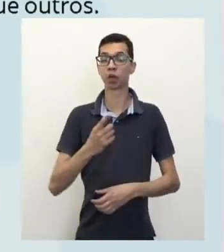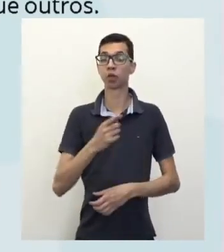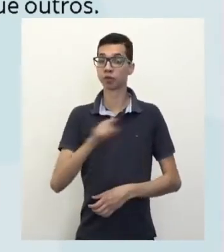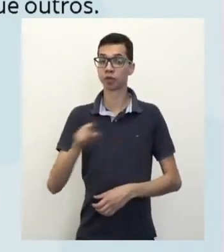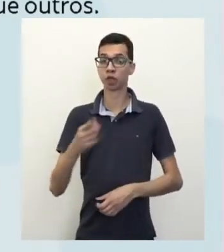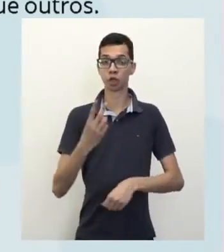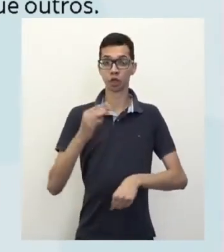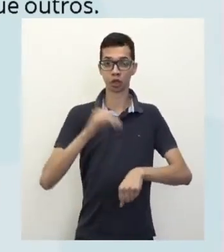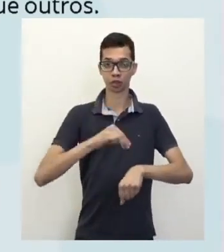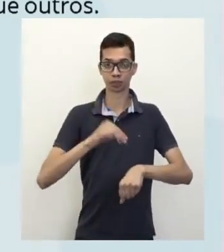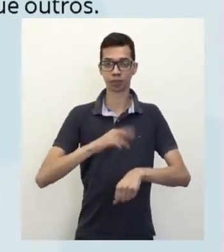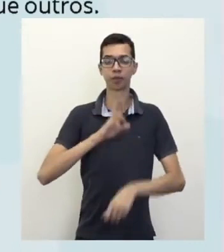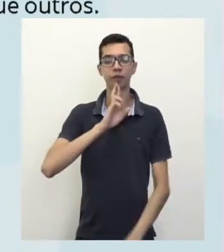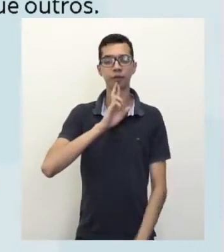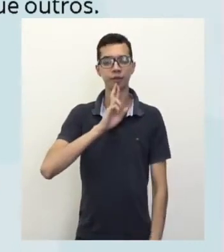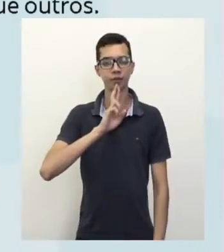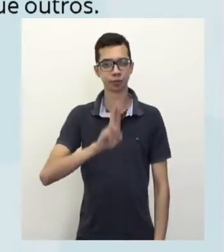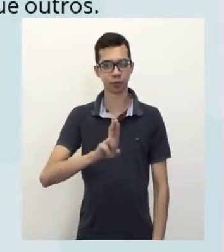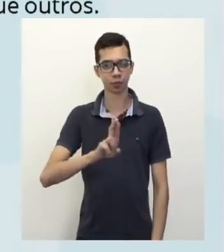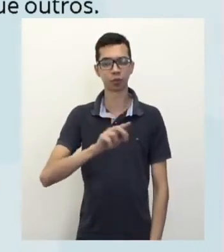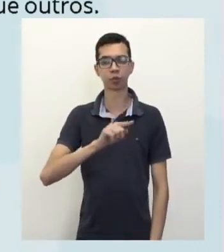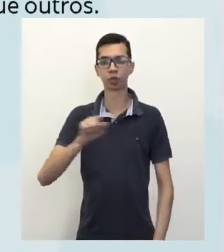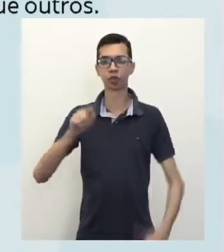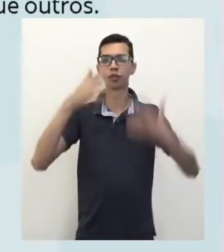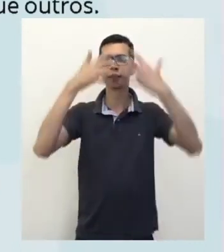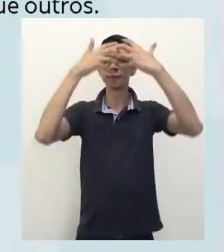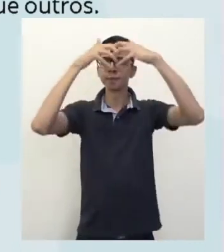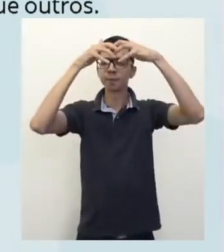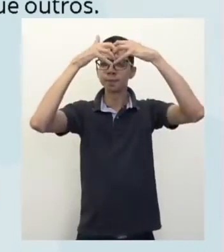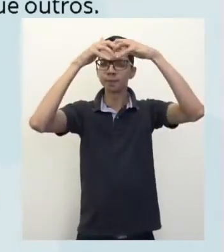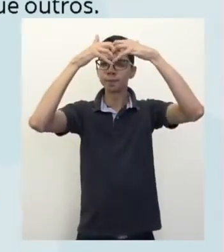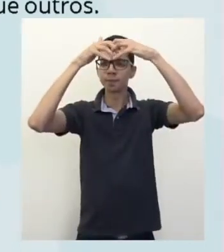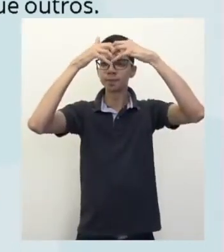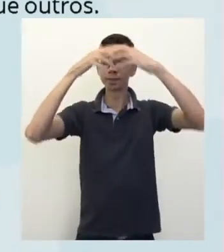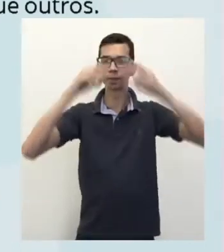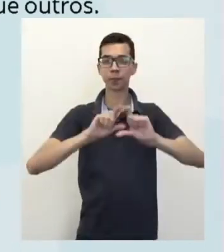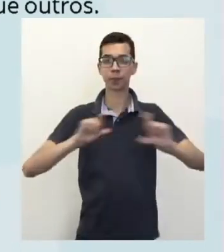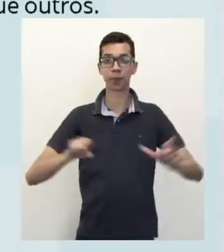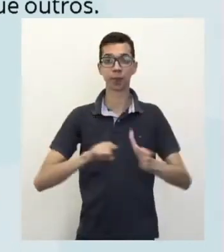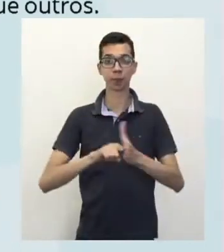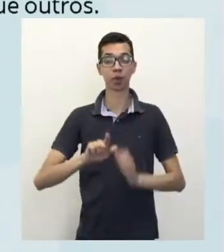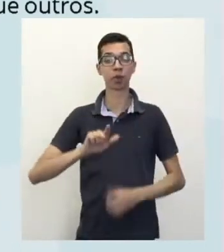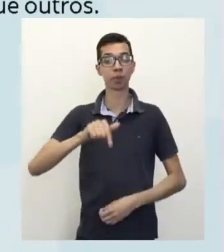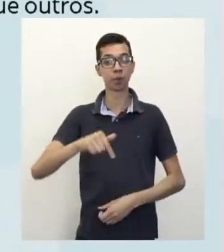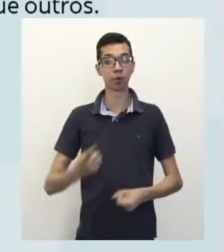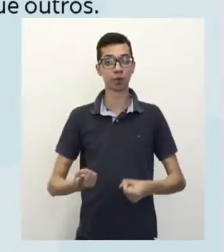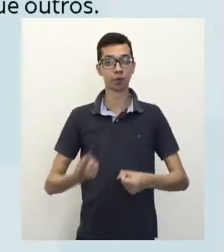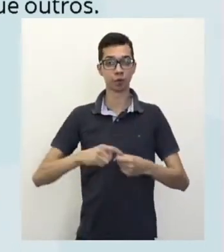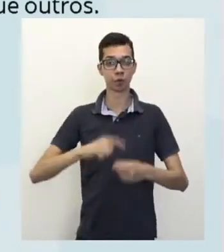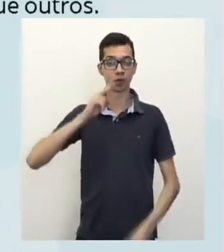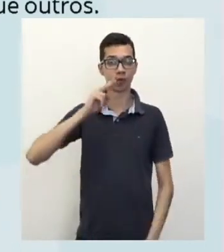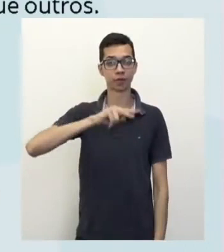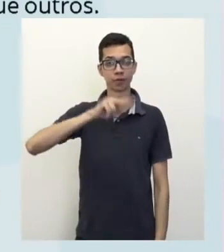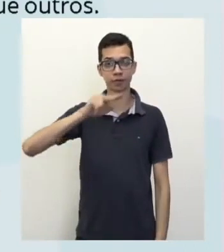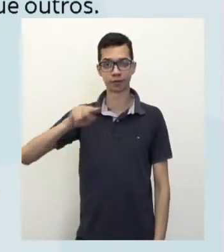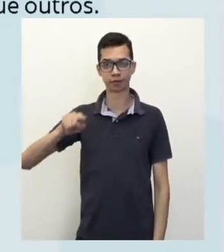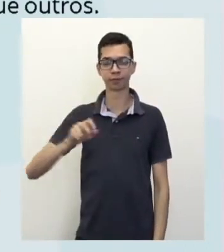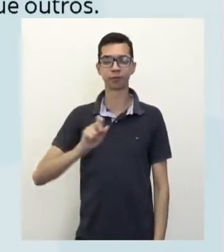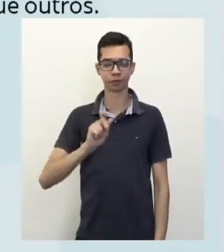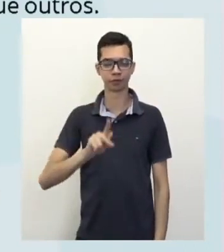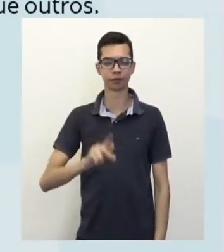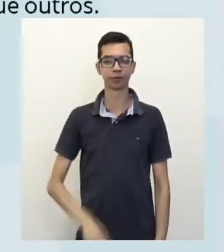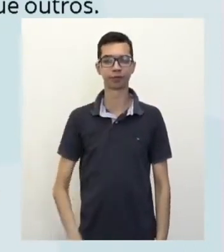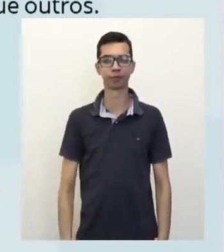minutos para poder responder, para poder refletir sobre essa afirmação, e nós já voltamos para ler as contribuições de